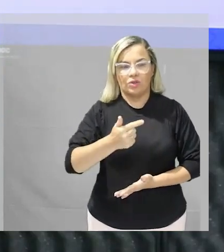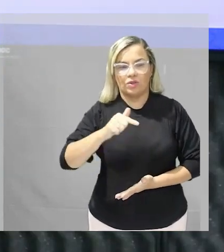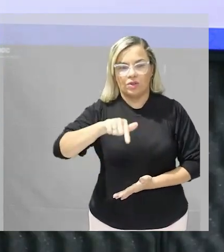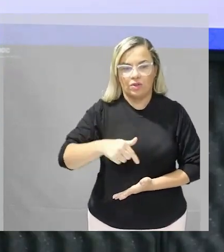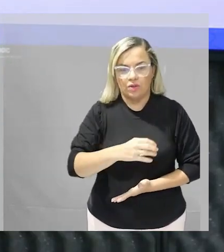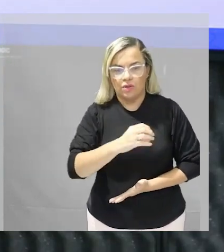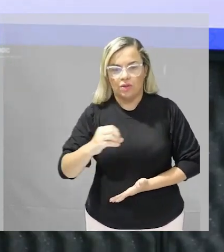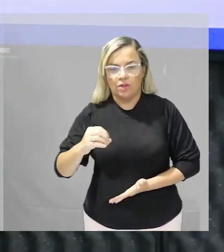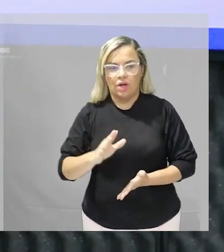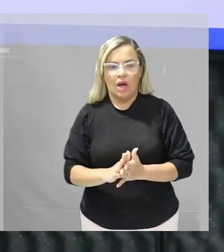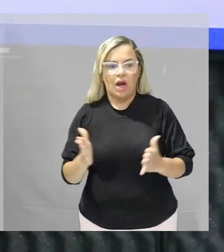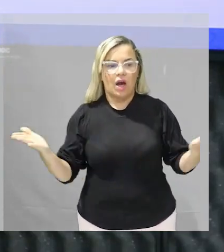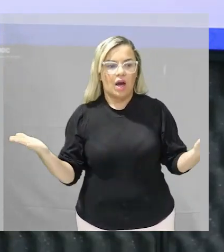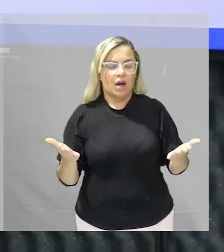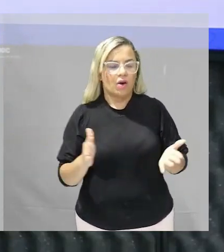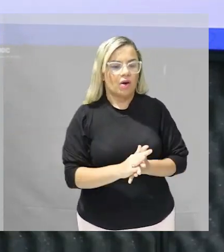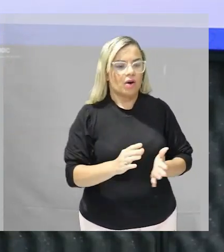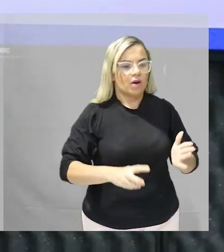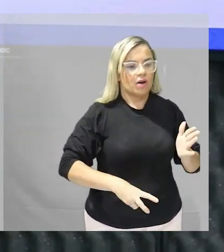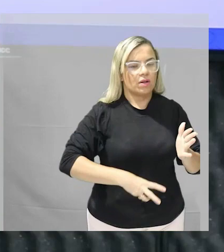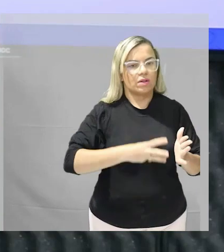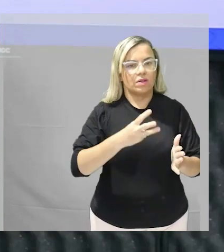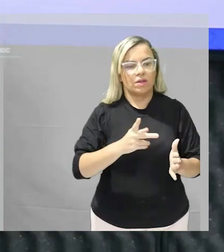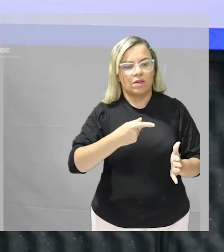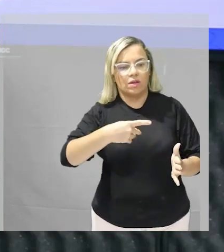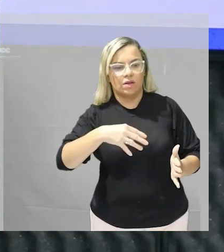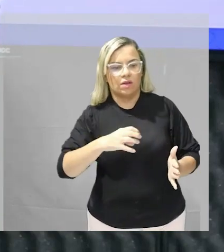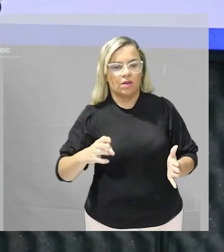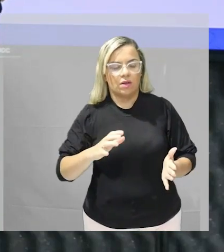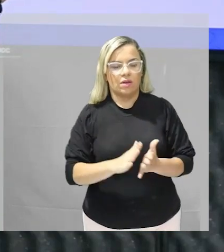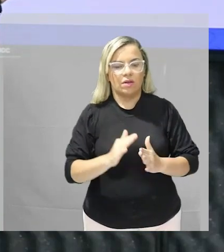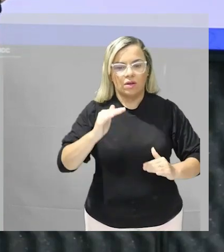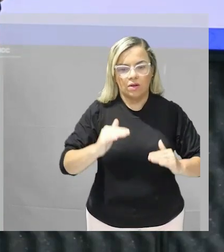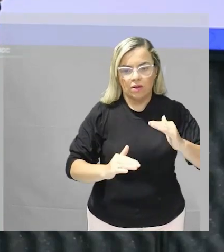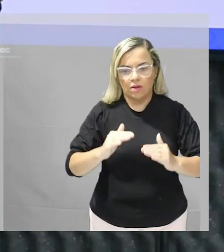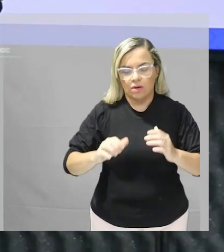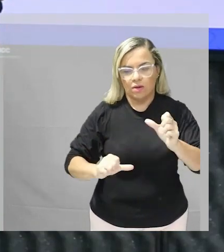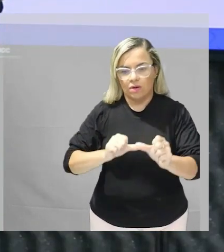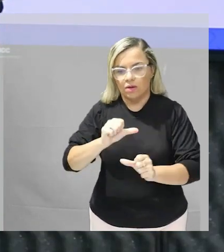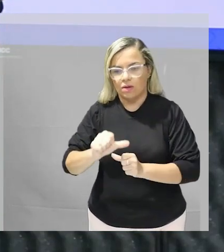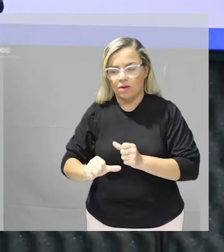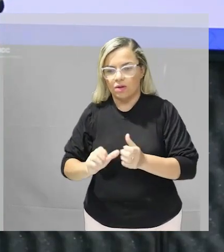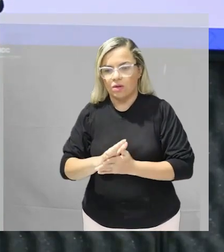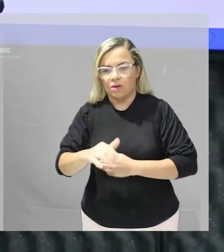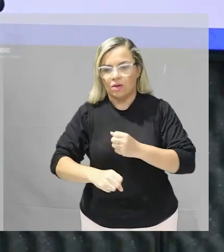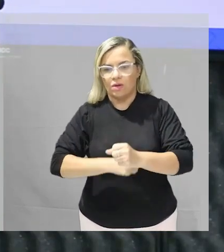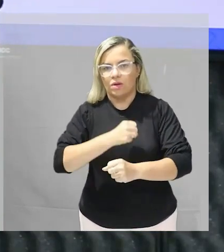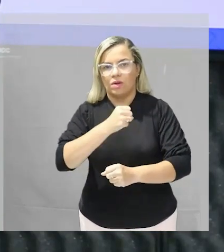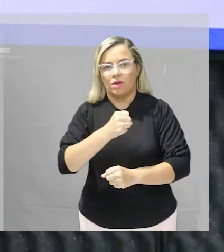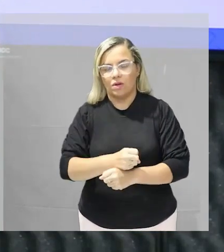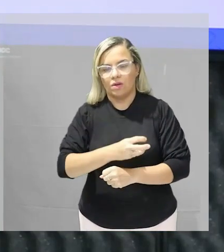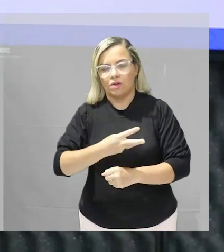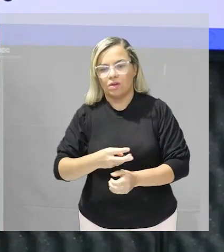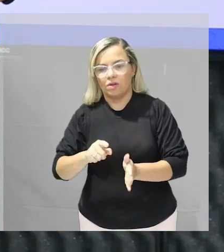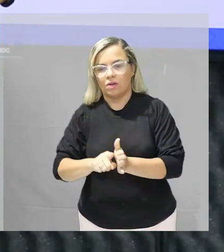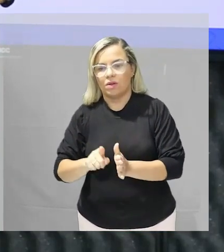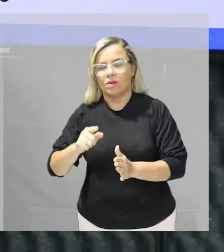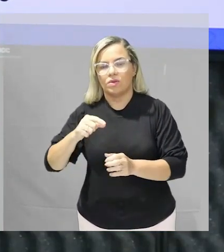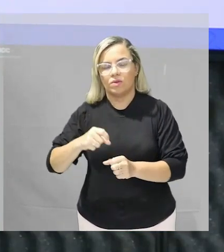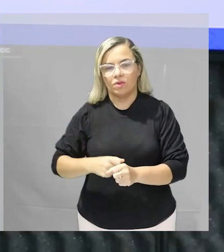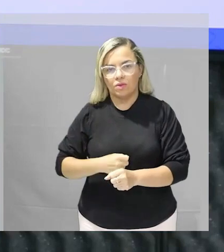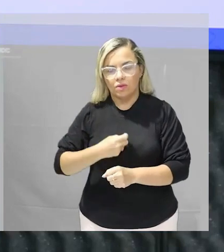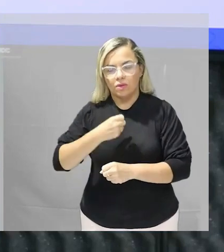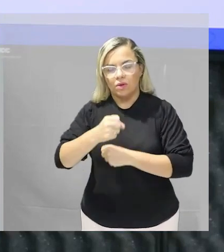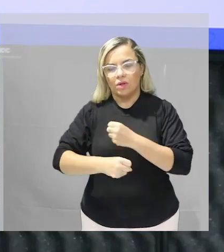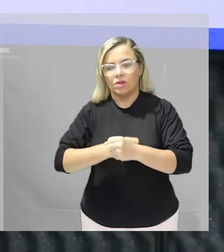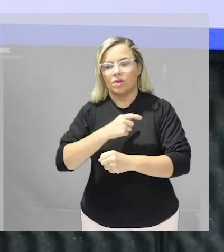a terceira parte é a média aritmética entre essa variação que é o 3 - 2 e a variação que acabamos de